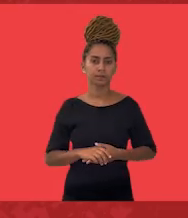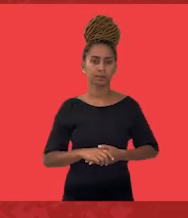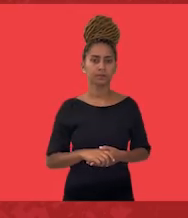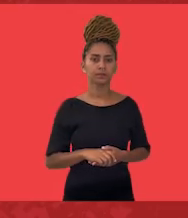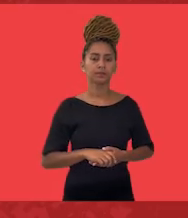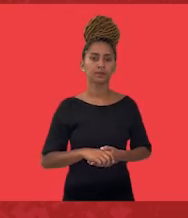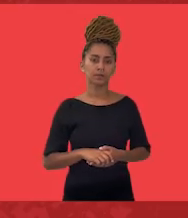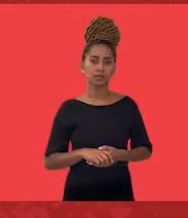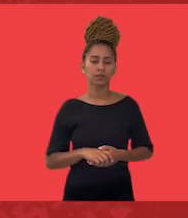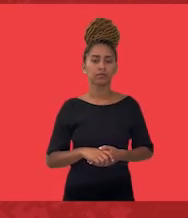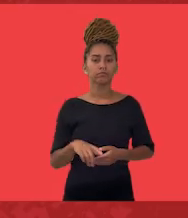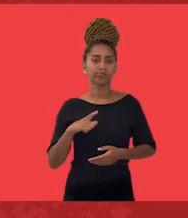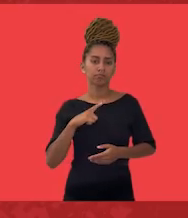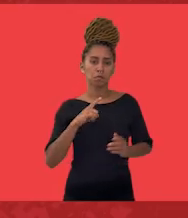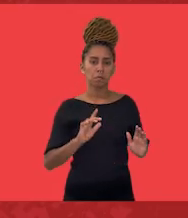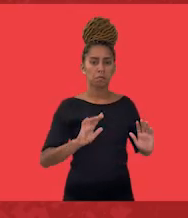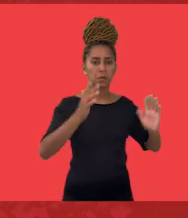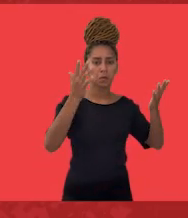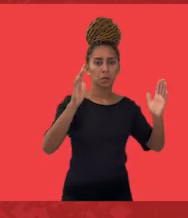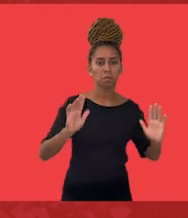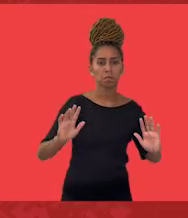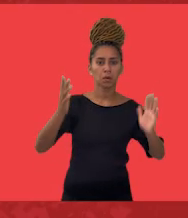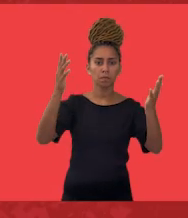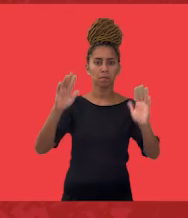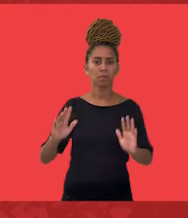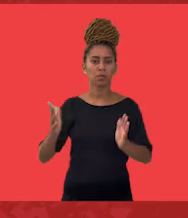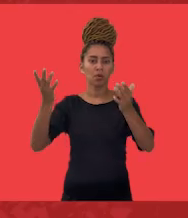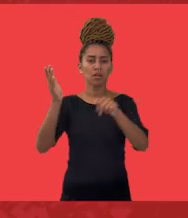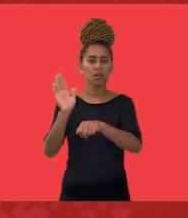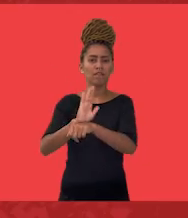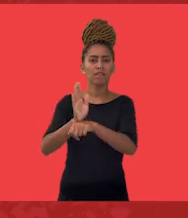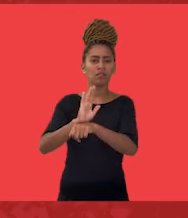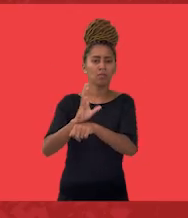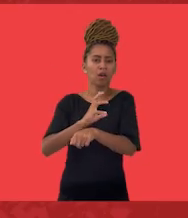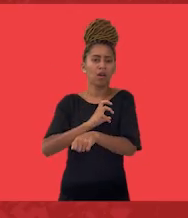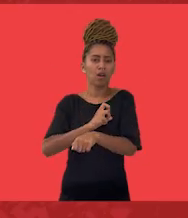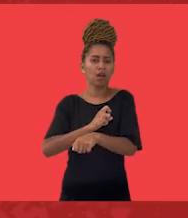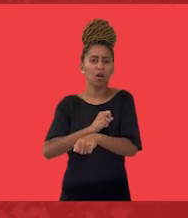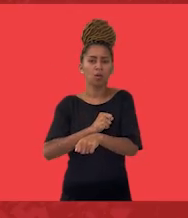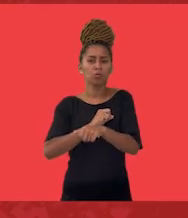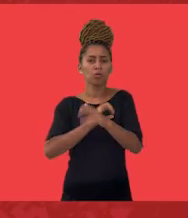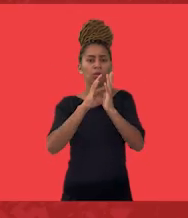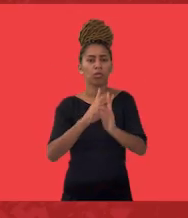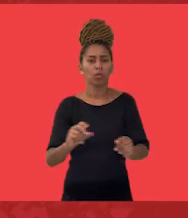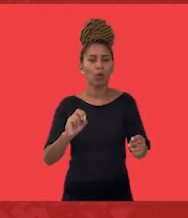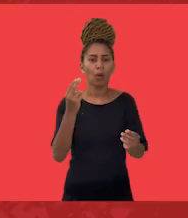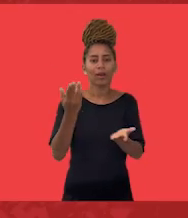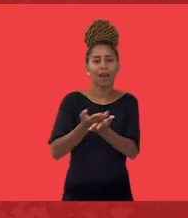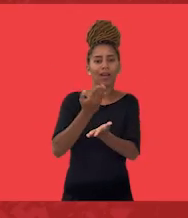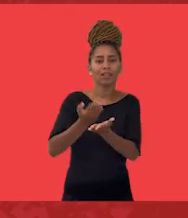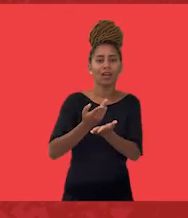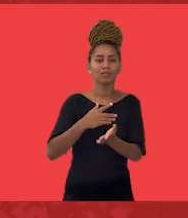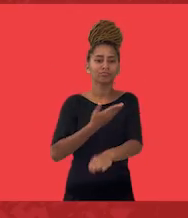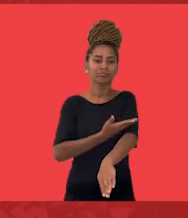paisagem vermelho sangue, vermelho nordeste brasileiro, e o que nos resta de